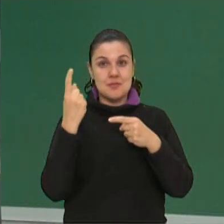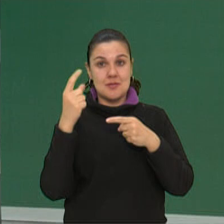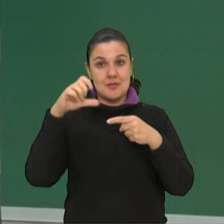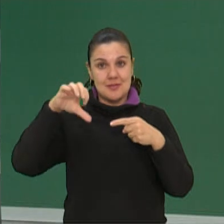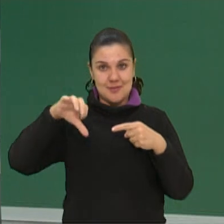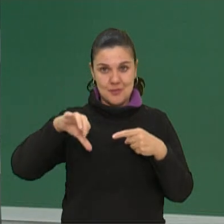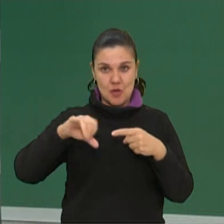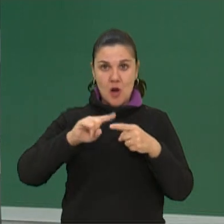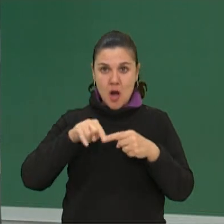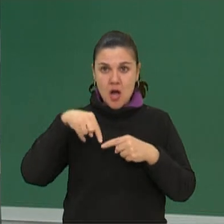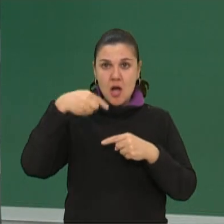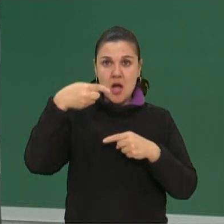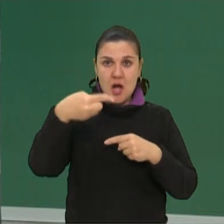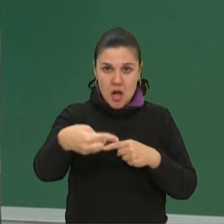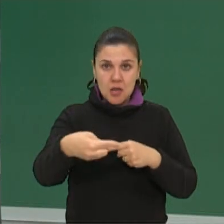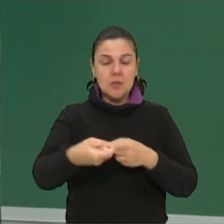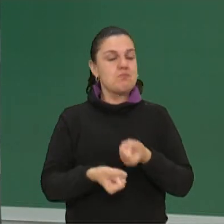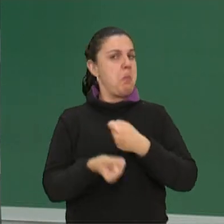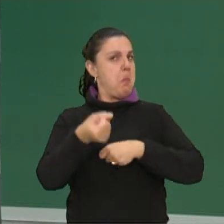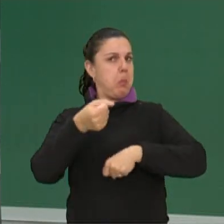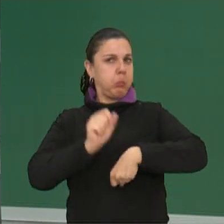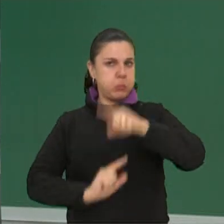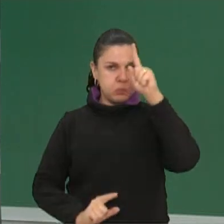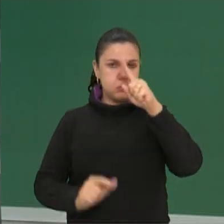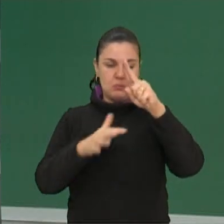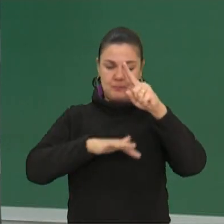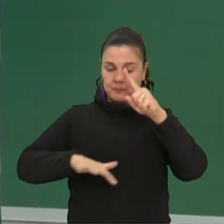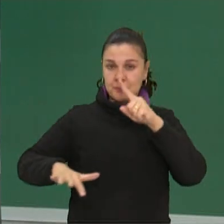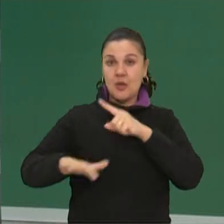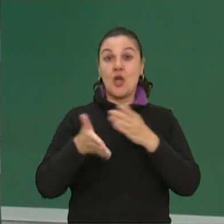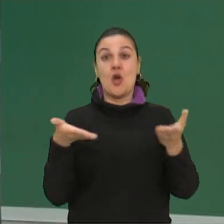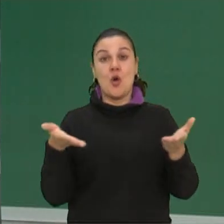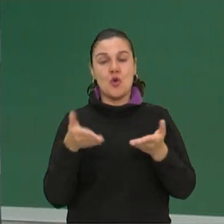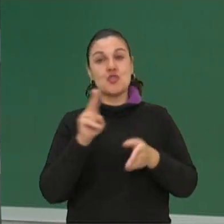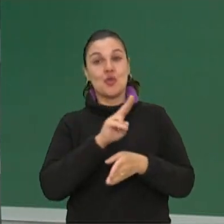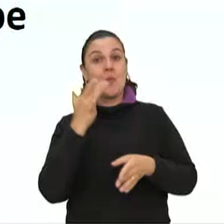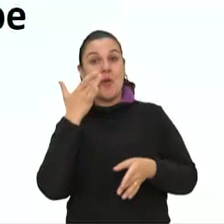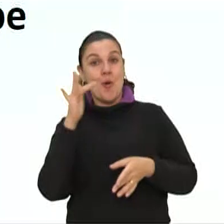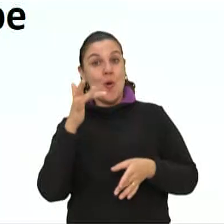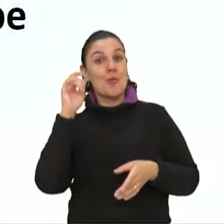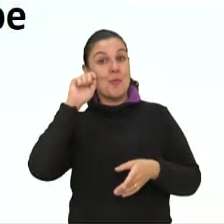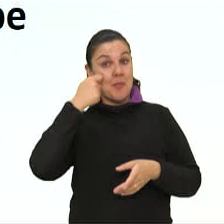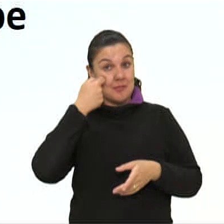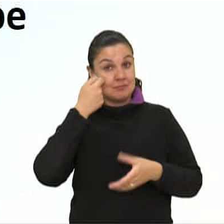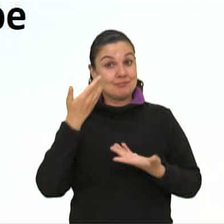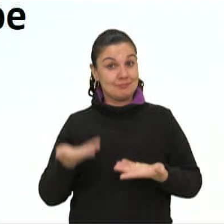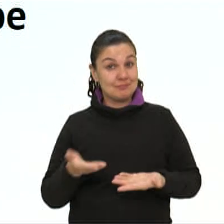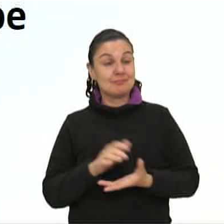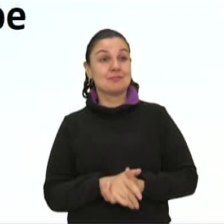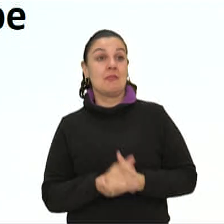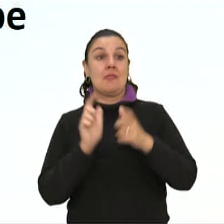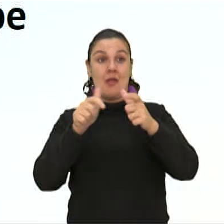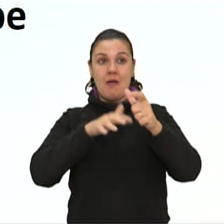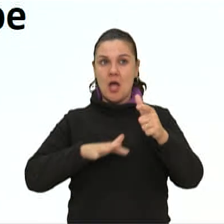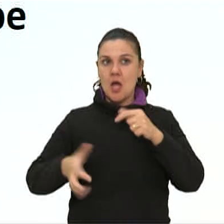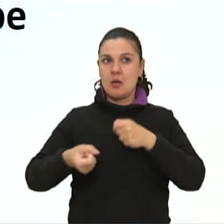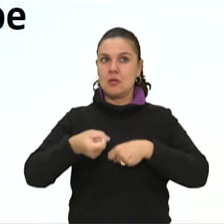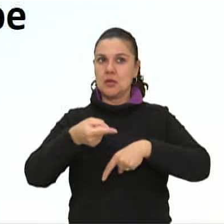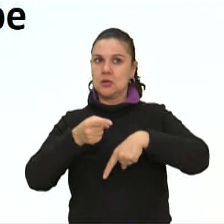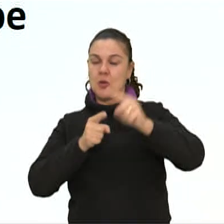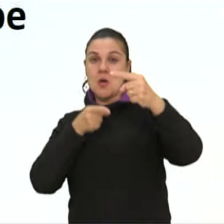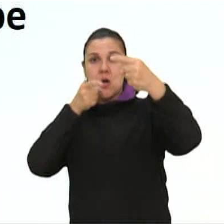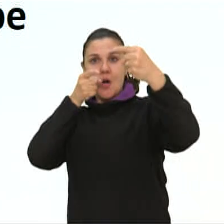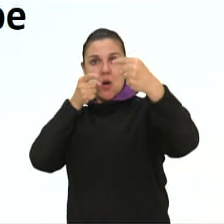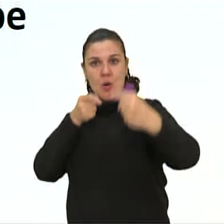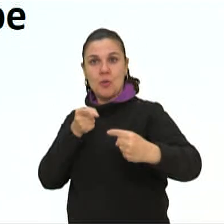1719. Já no ano seguinte, uma grande revolta em Vila Rica, que hoje, aliás, chama Ouro Preto. Olha lá, essa revolta foi